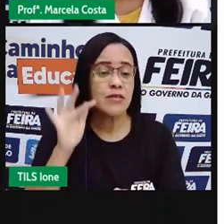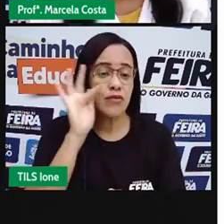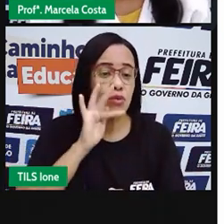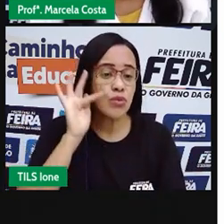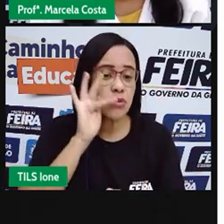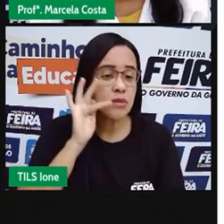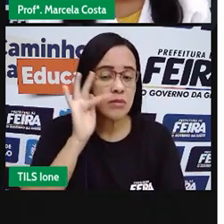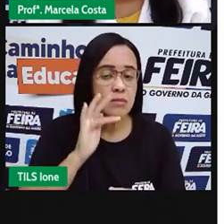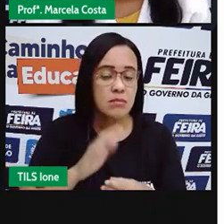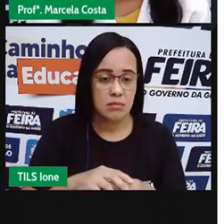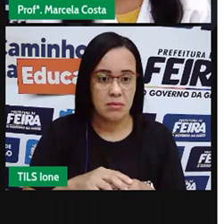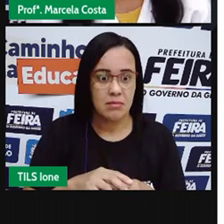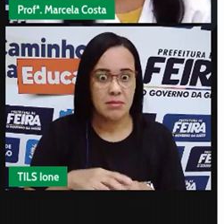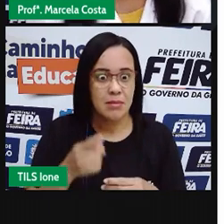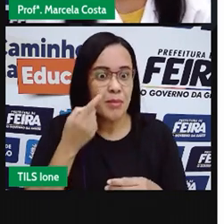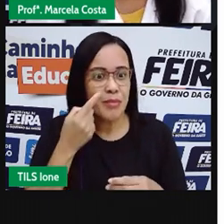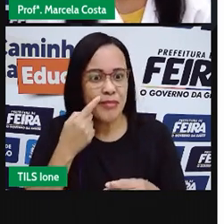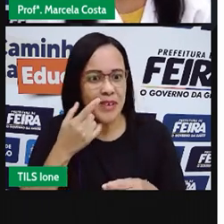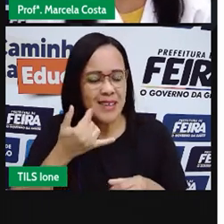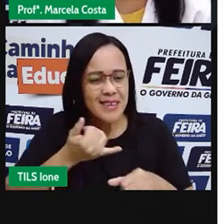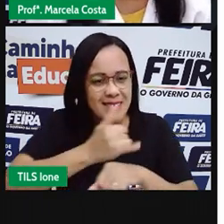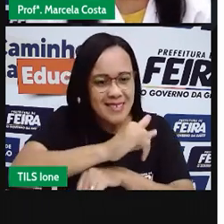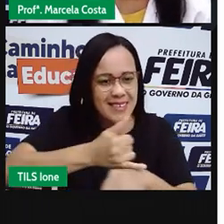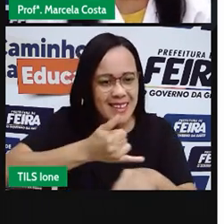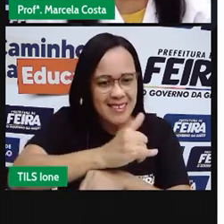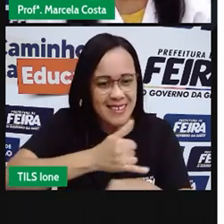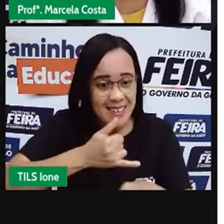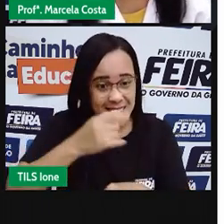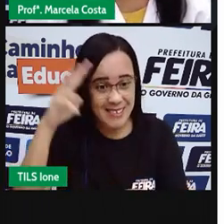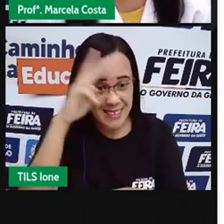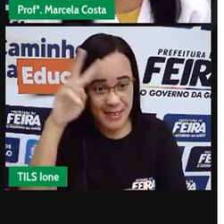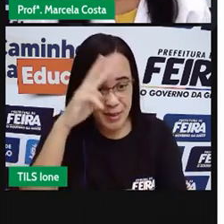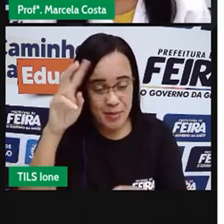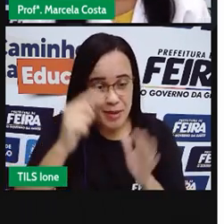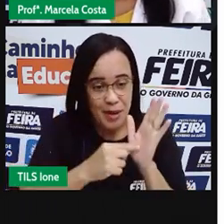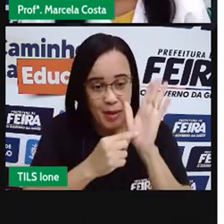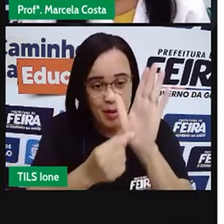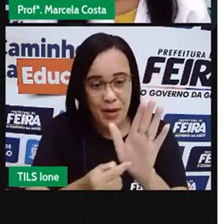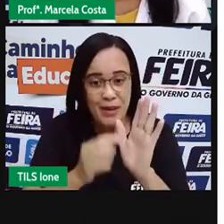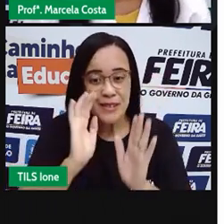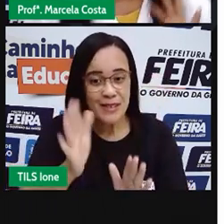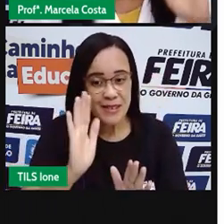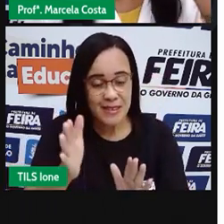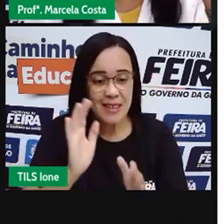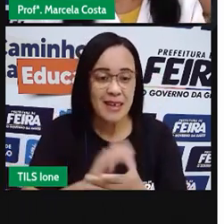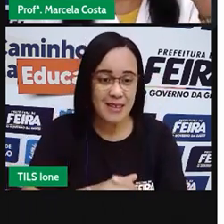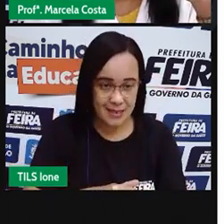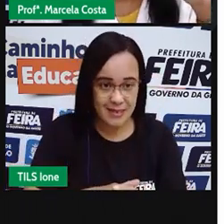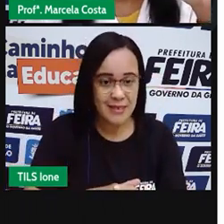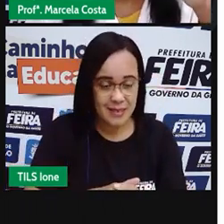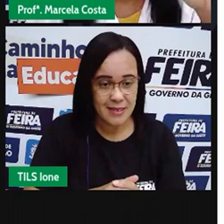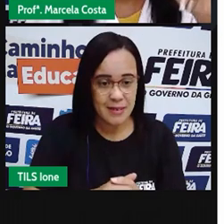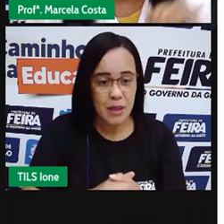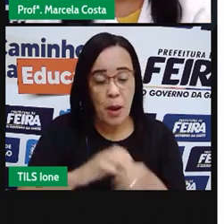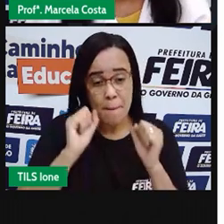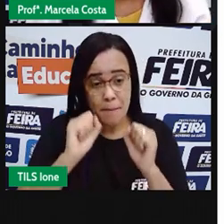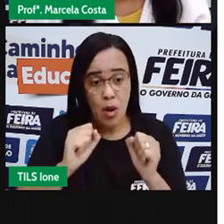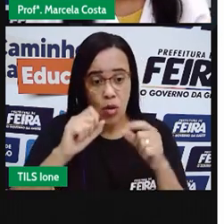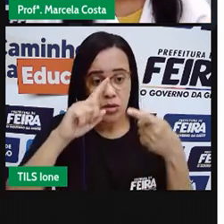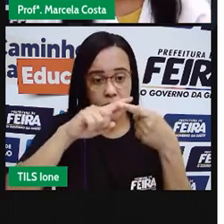Utilize aí as estratégias que a gente já mostrou. Pode ser contando os dedos da